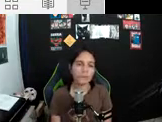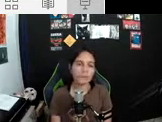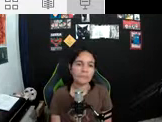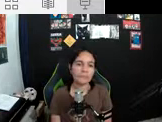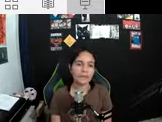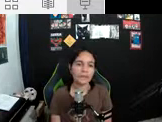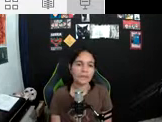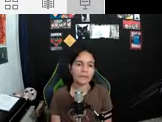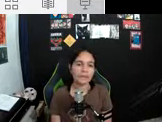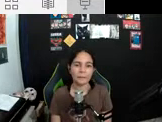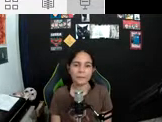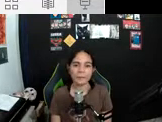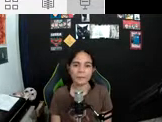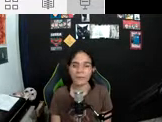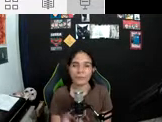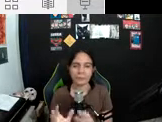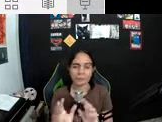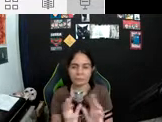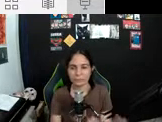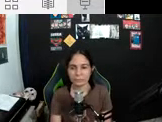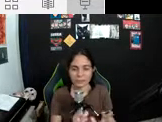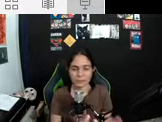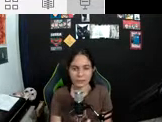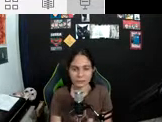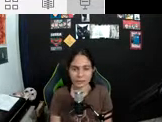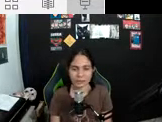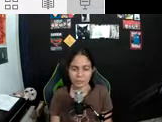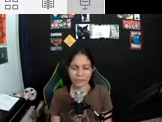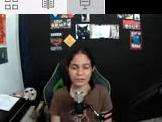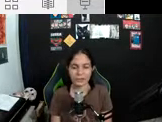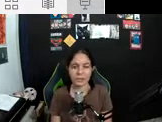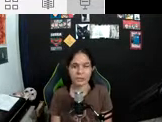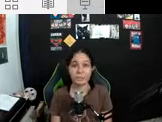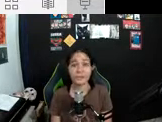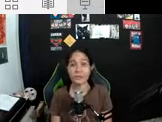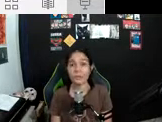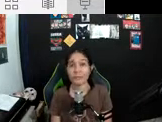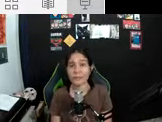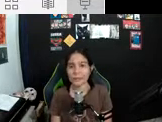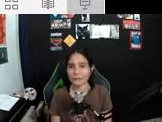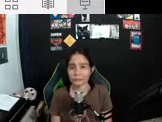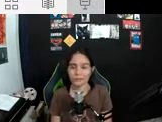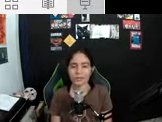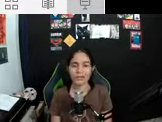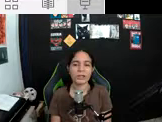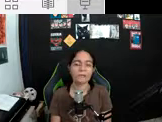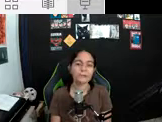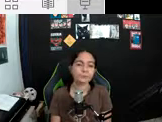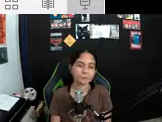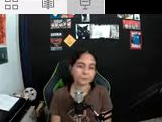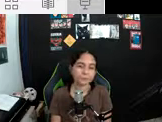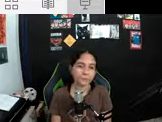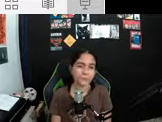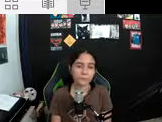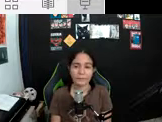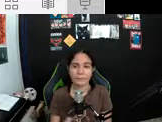infecto-contagiosas, você é responsável pelo atendimento lá da parte de pessoas com HIV